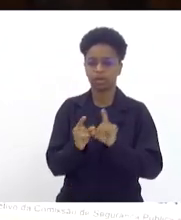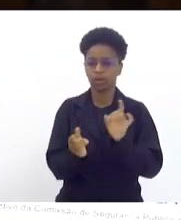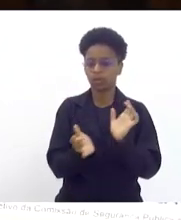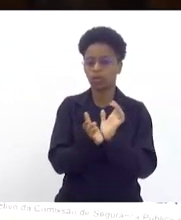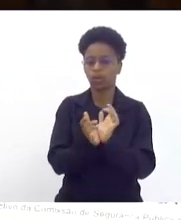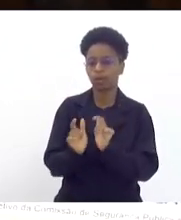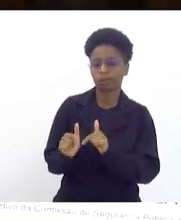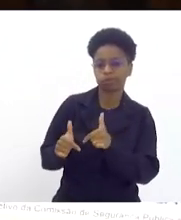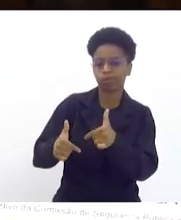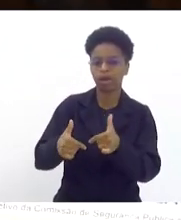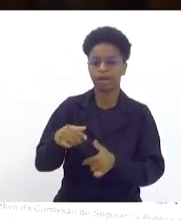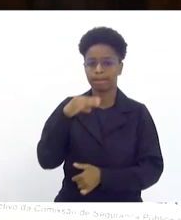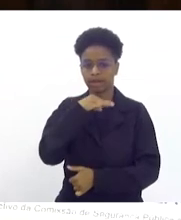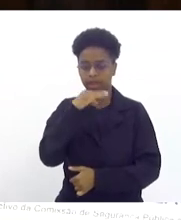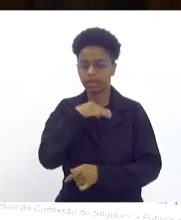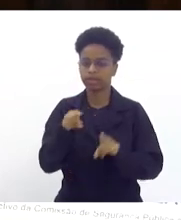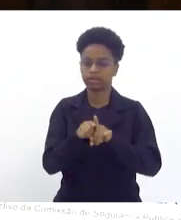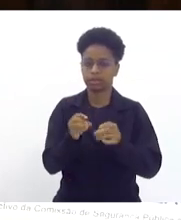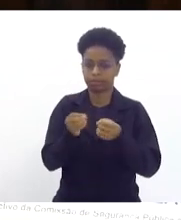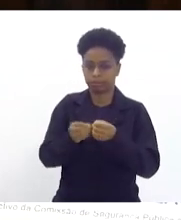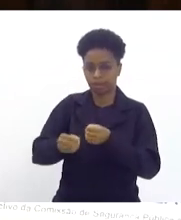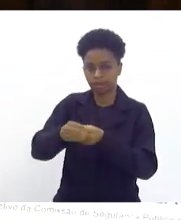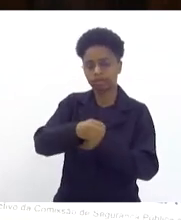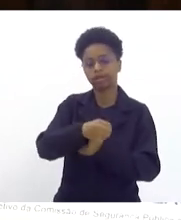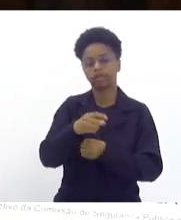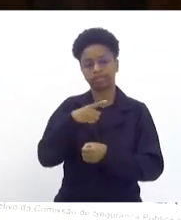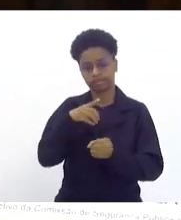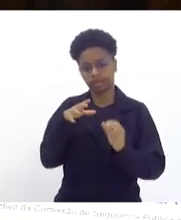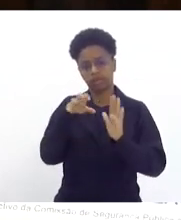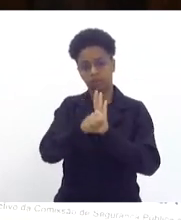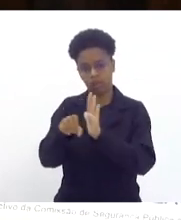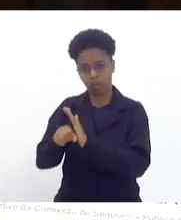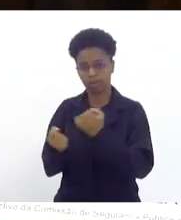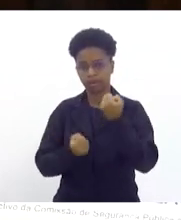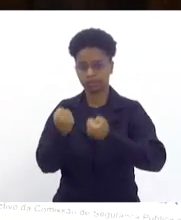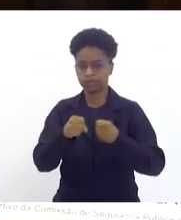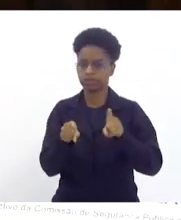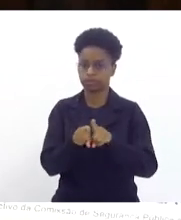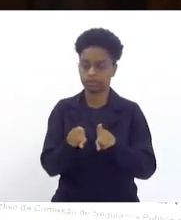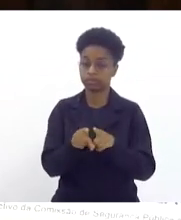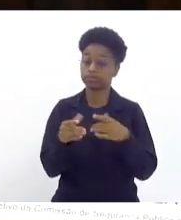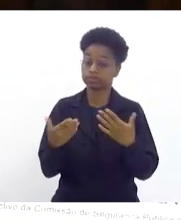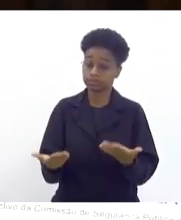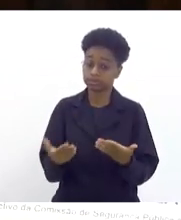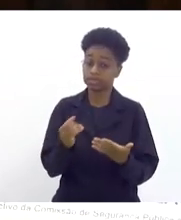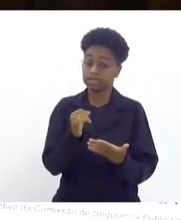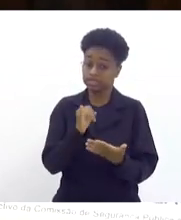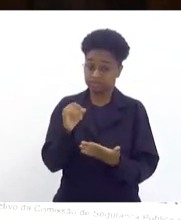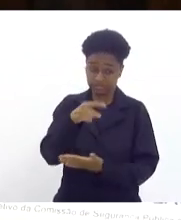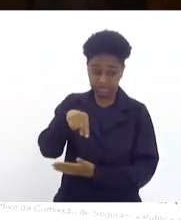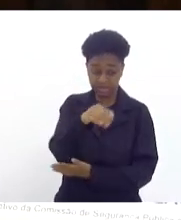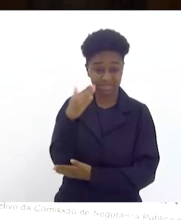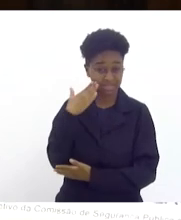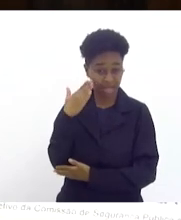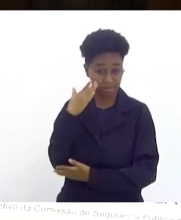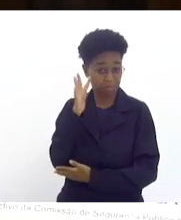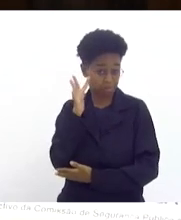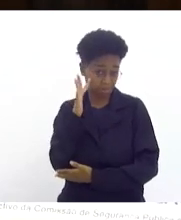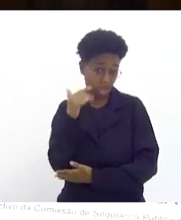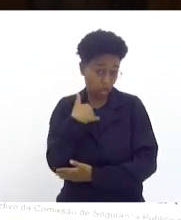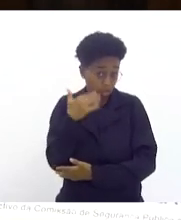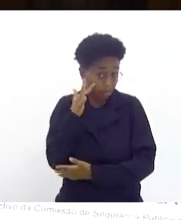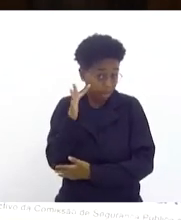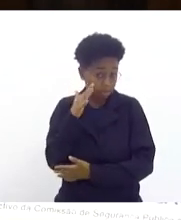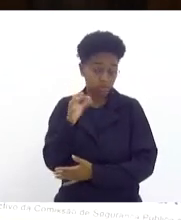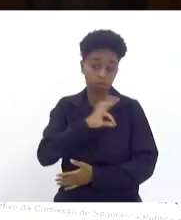estão ali a mangueira e O entorno também rouba carro então se Qualquer um sabe imagina eu que a polícia